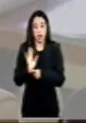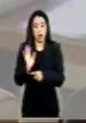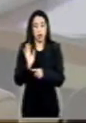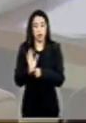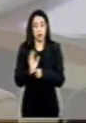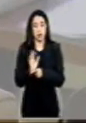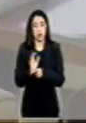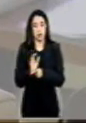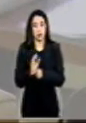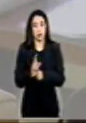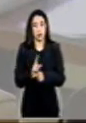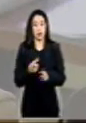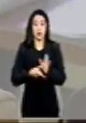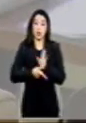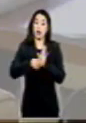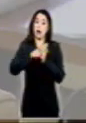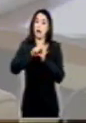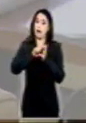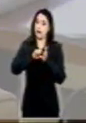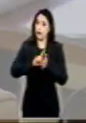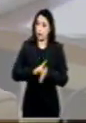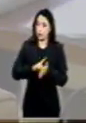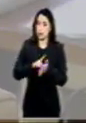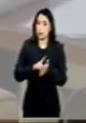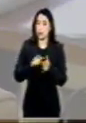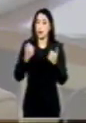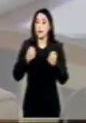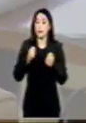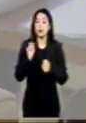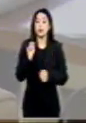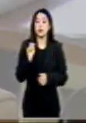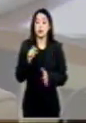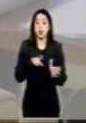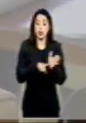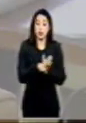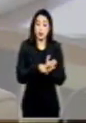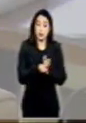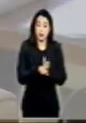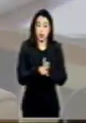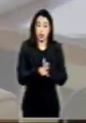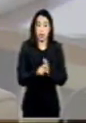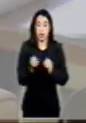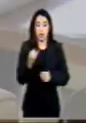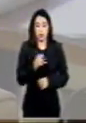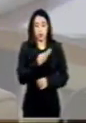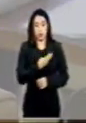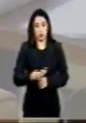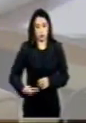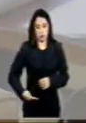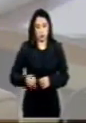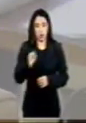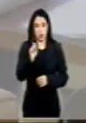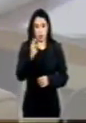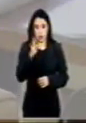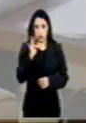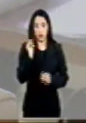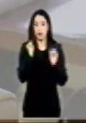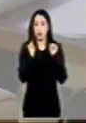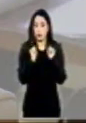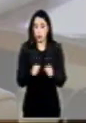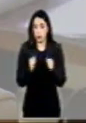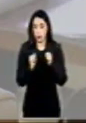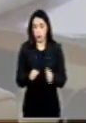que antes se verifique competência da Corte para processamento e julgamento de eventual ação